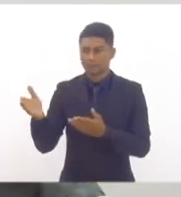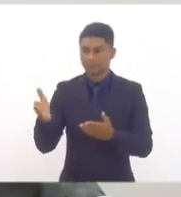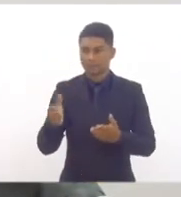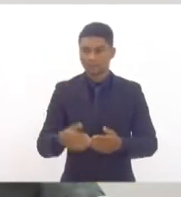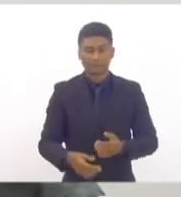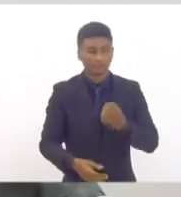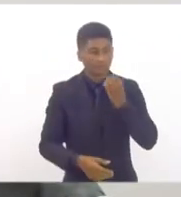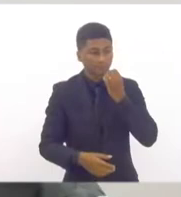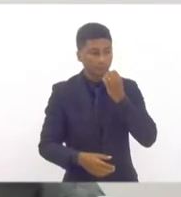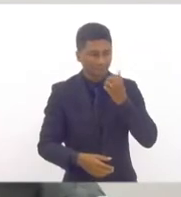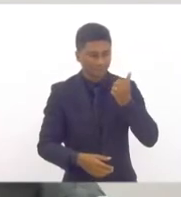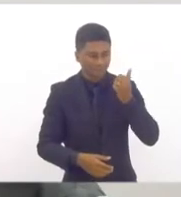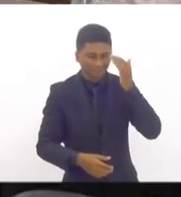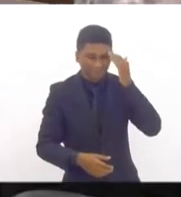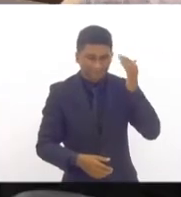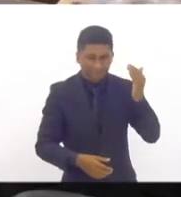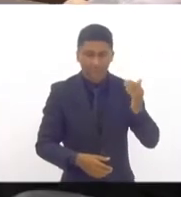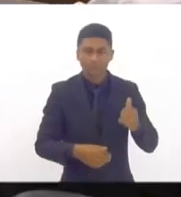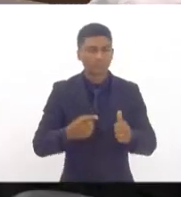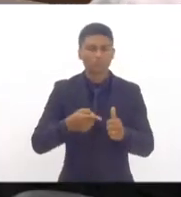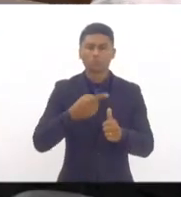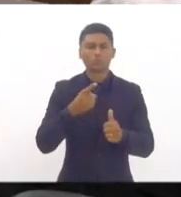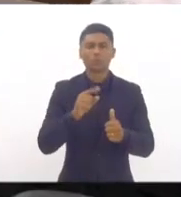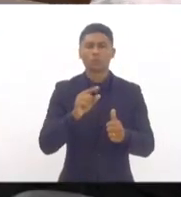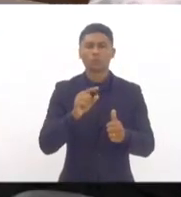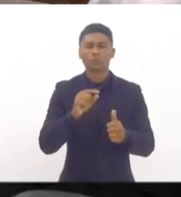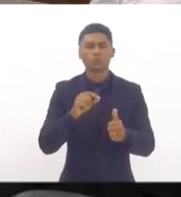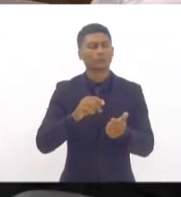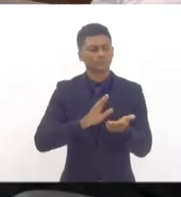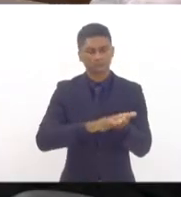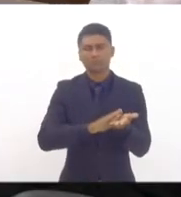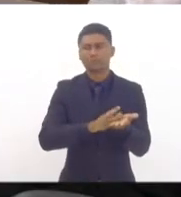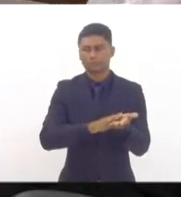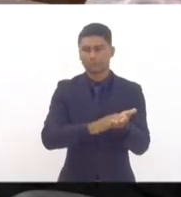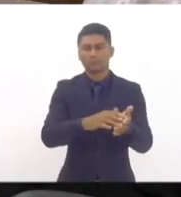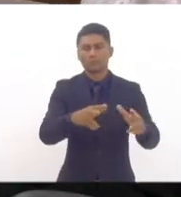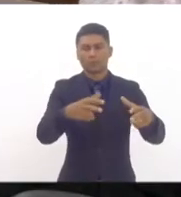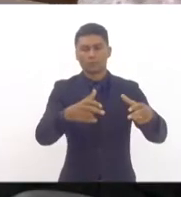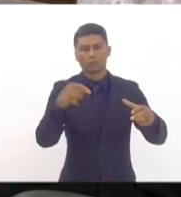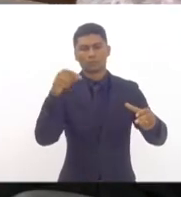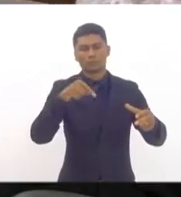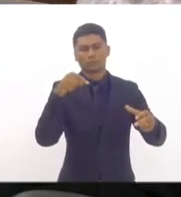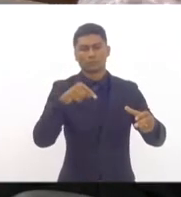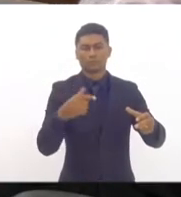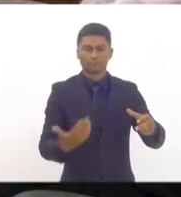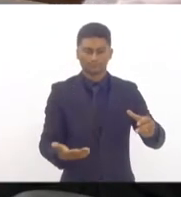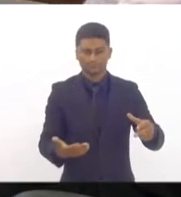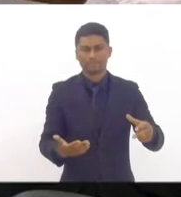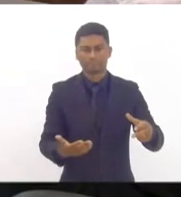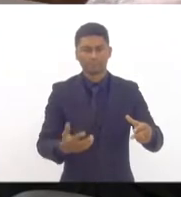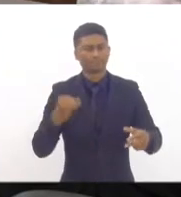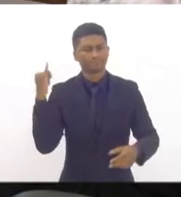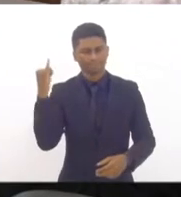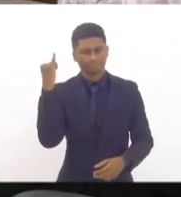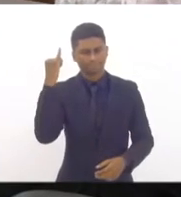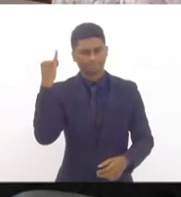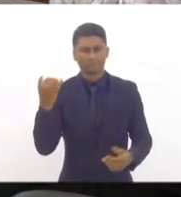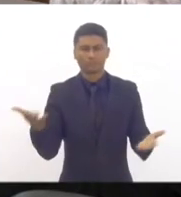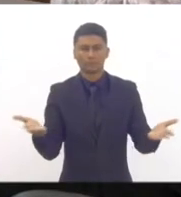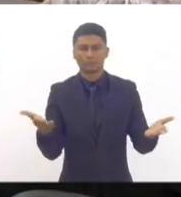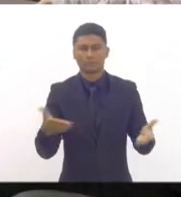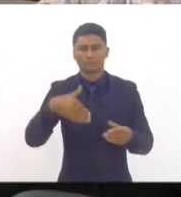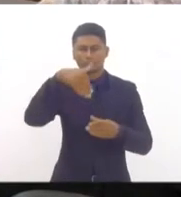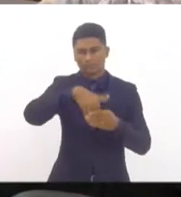Obrigado, Antônio. Primeiramente, quero, claro, parabenizar o comitê por mais essa etapa importante dos trabalhos,